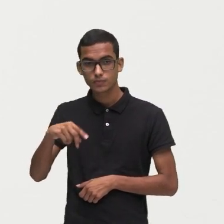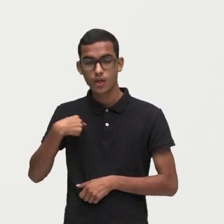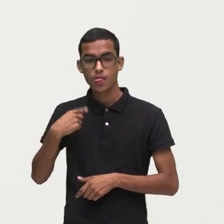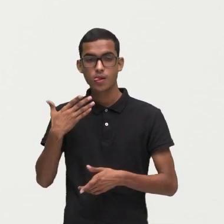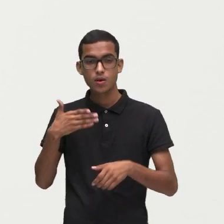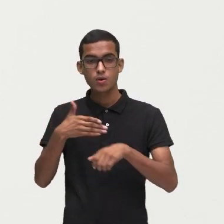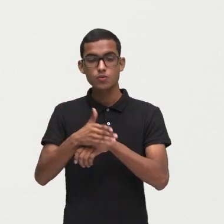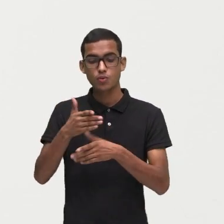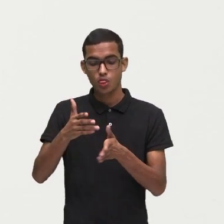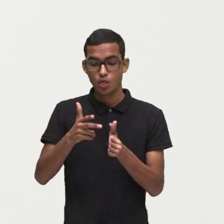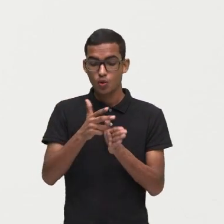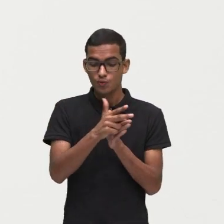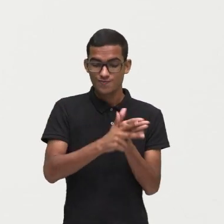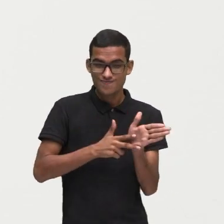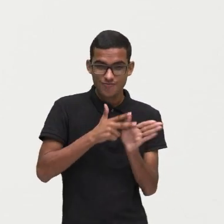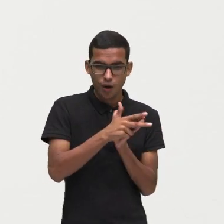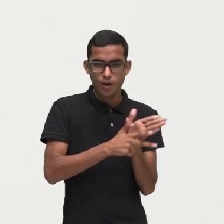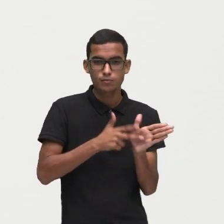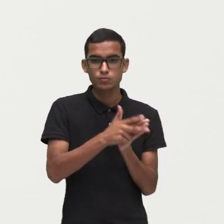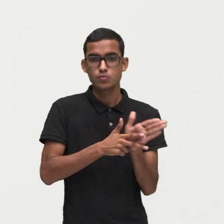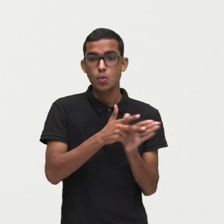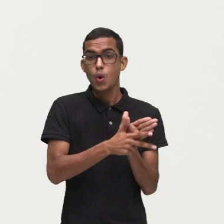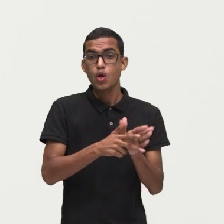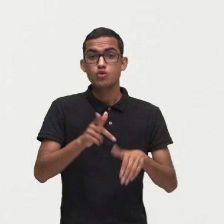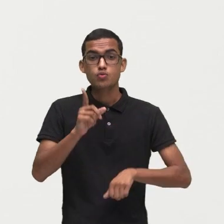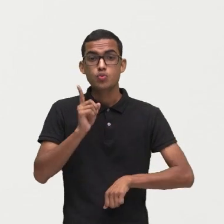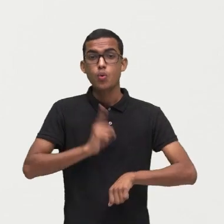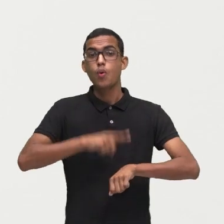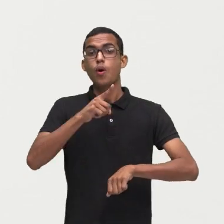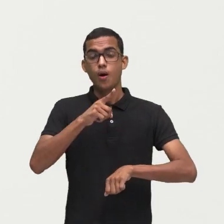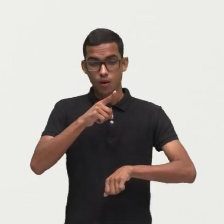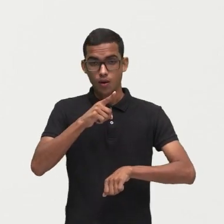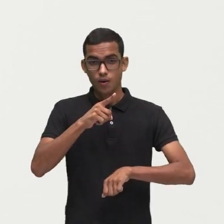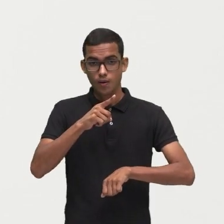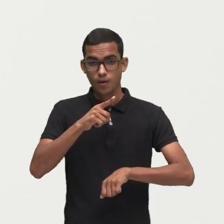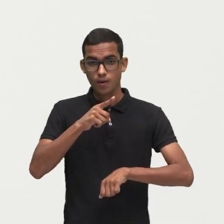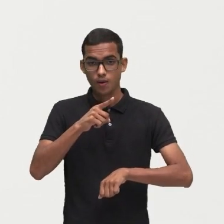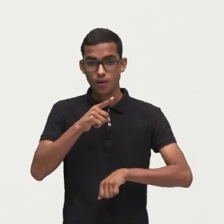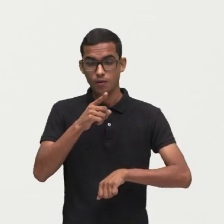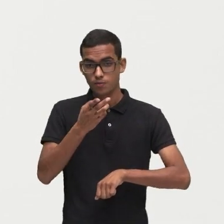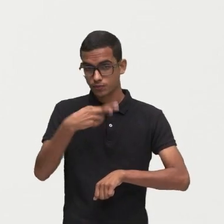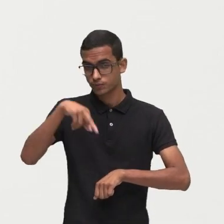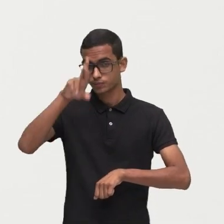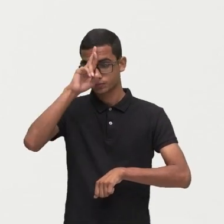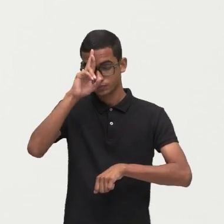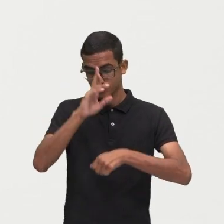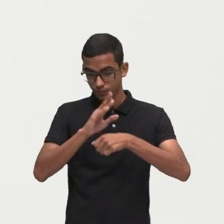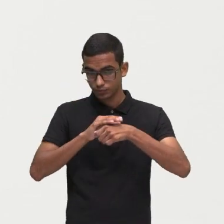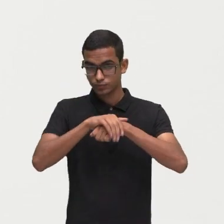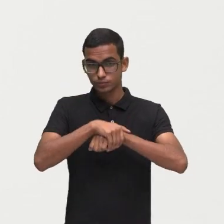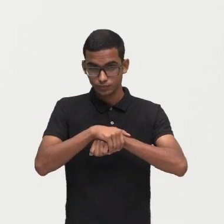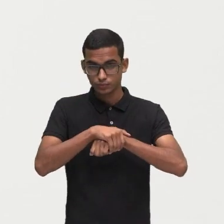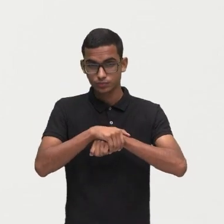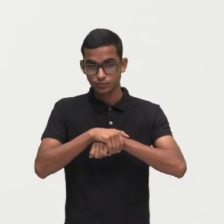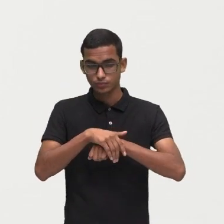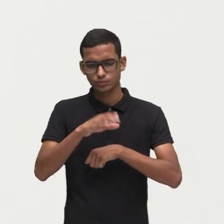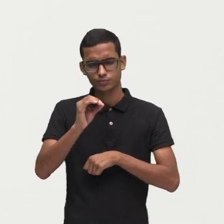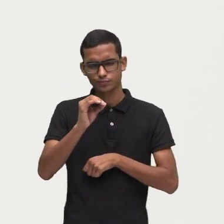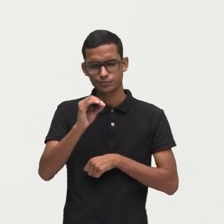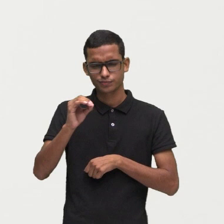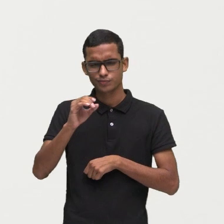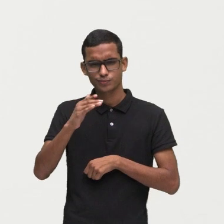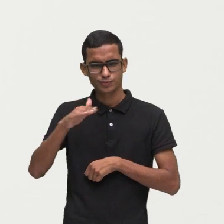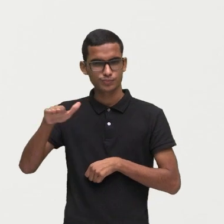né? Partiram no trem à meia-noite. Então, aqui eu tenho o nosso verbo partir,